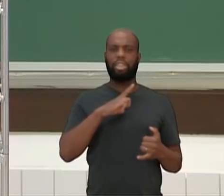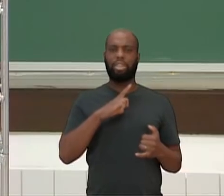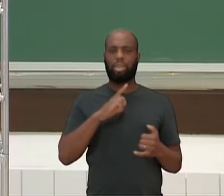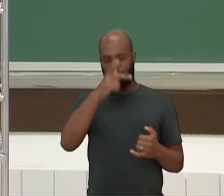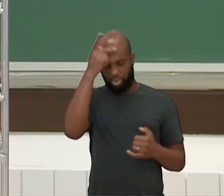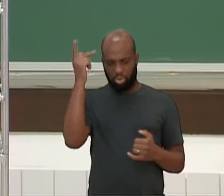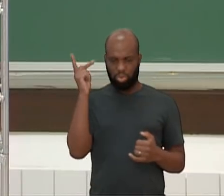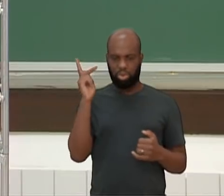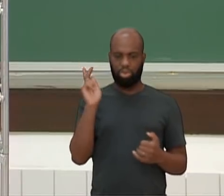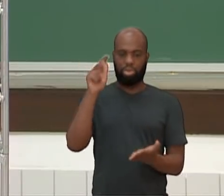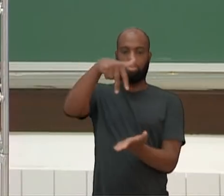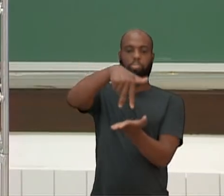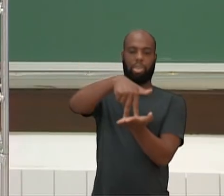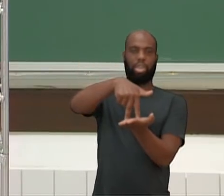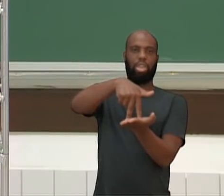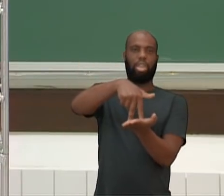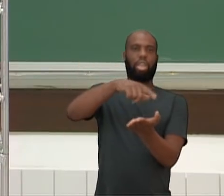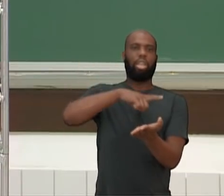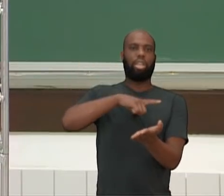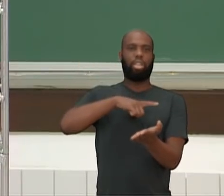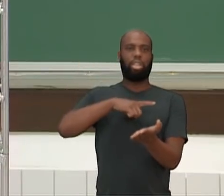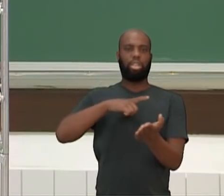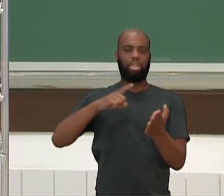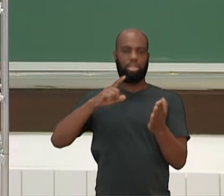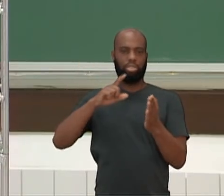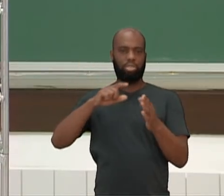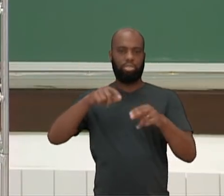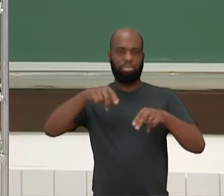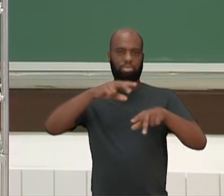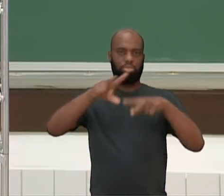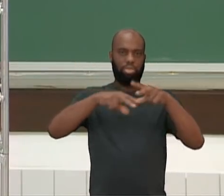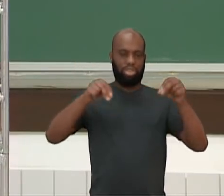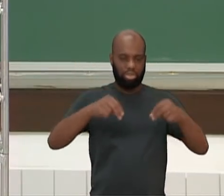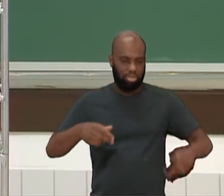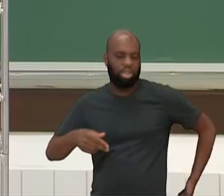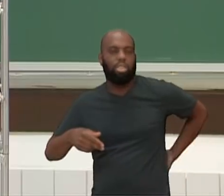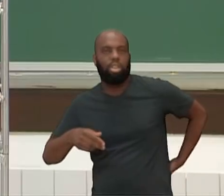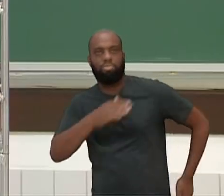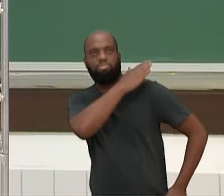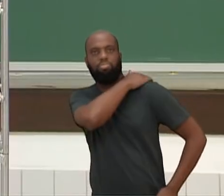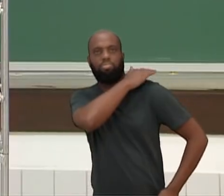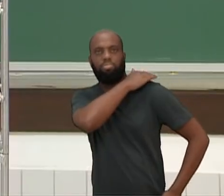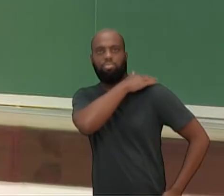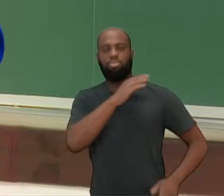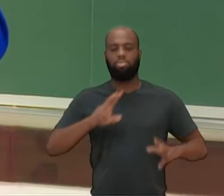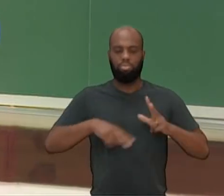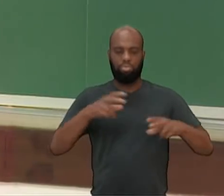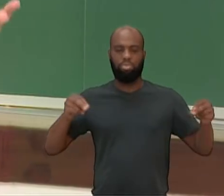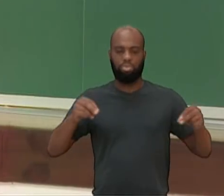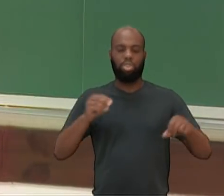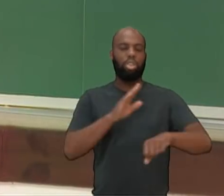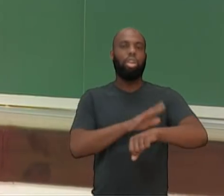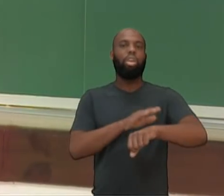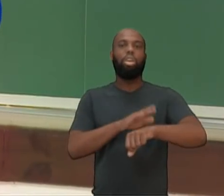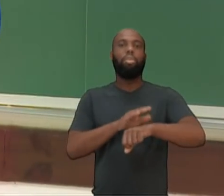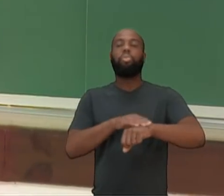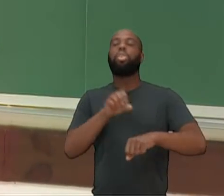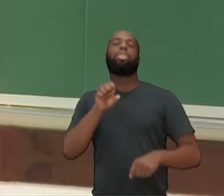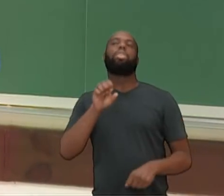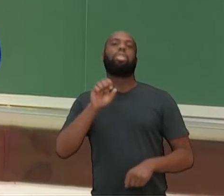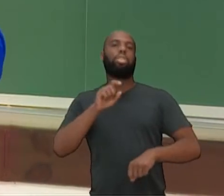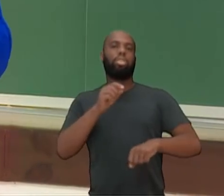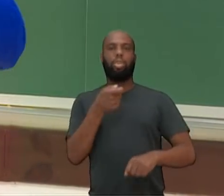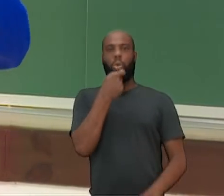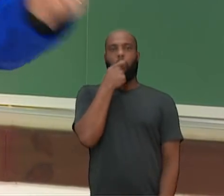costas da pessoa, assim, a gente chama de pega-rabo. Daí separa na quadra, a hora que apita, ou os meninos pegam meninas, ou um grupo pega